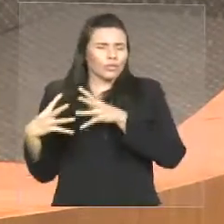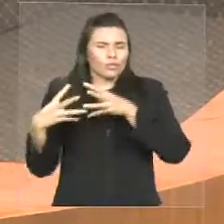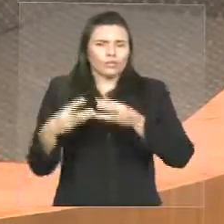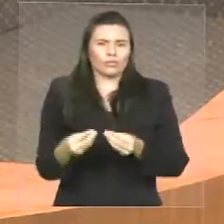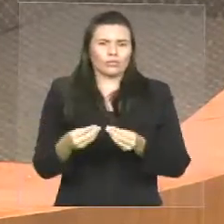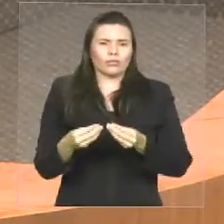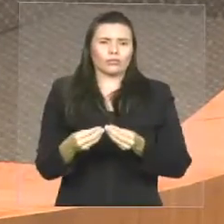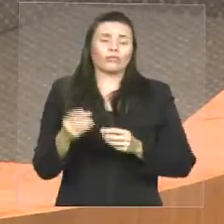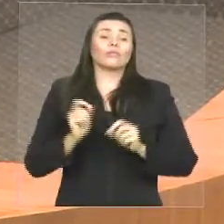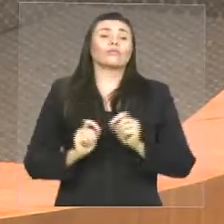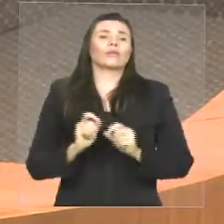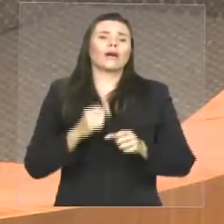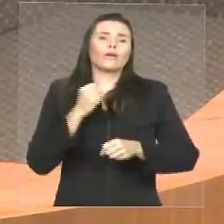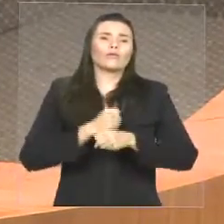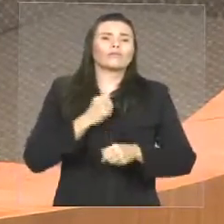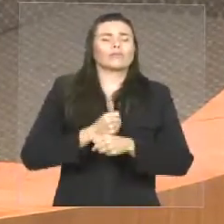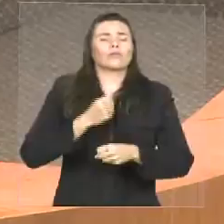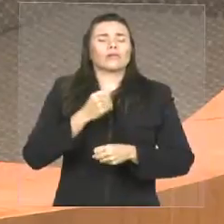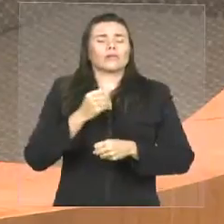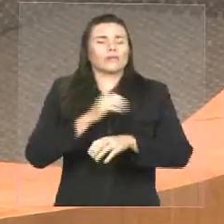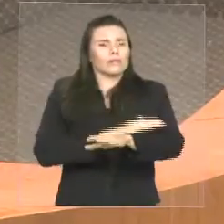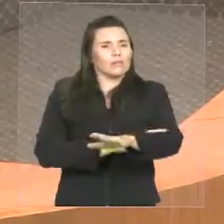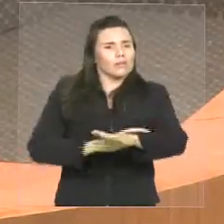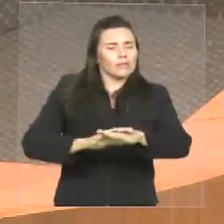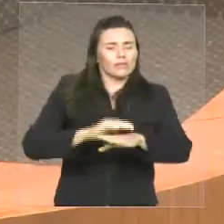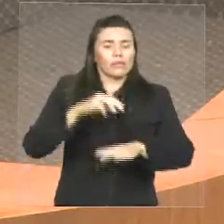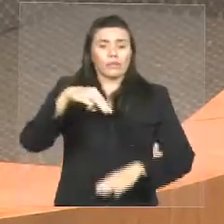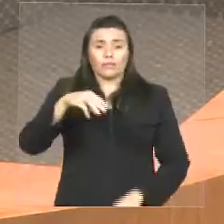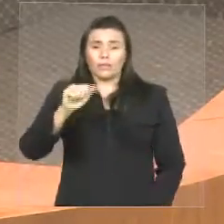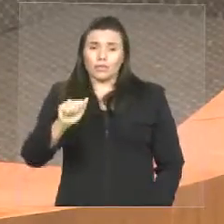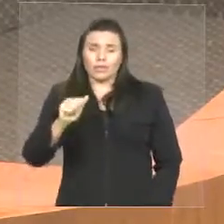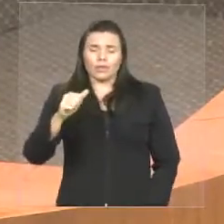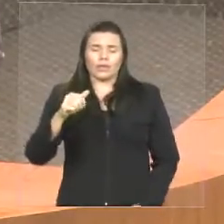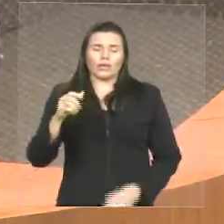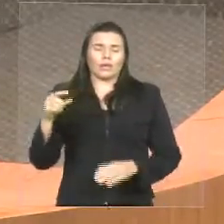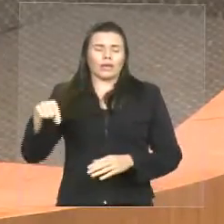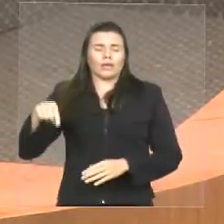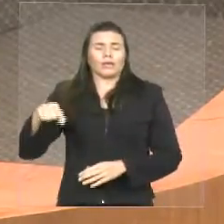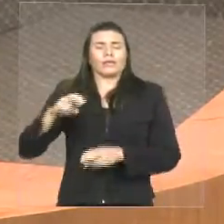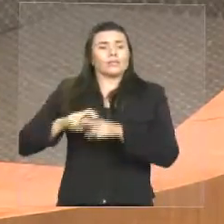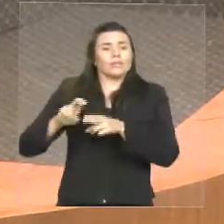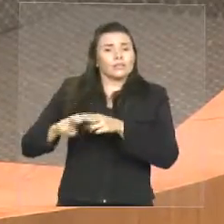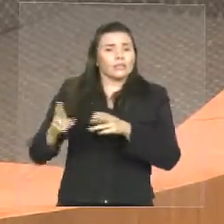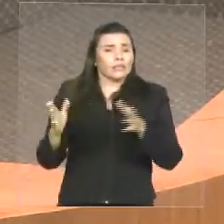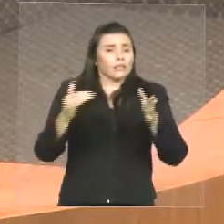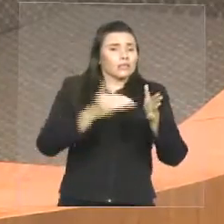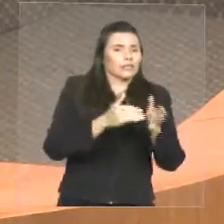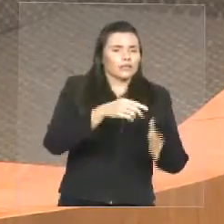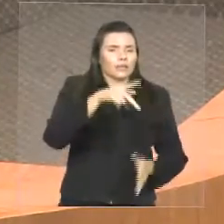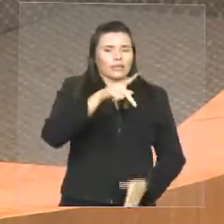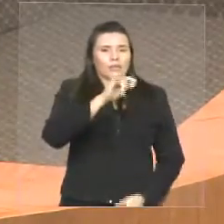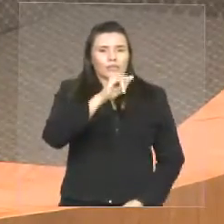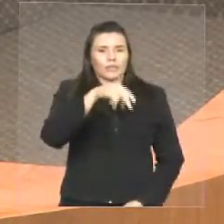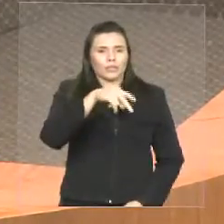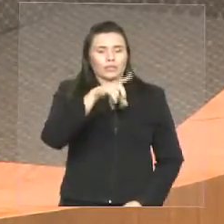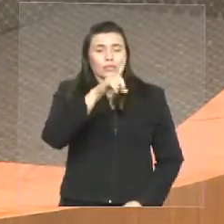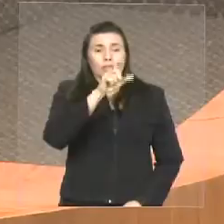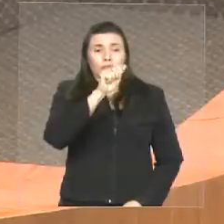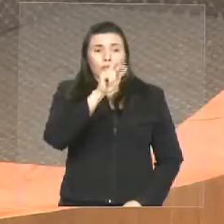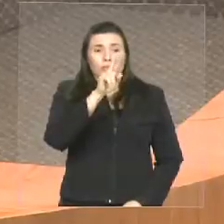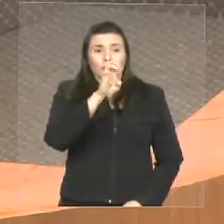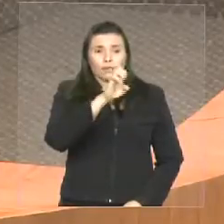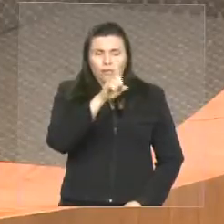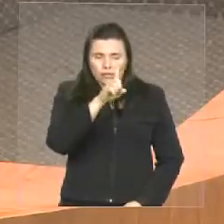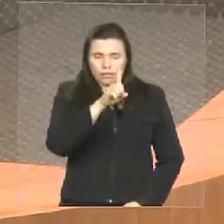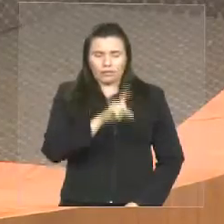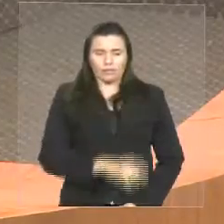a ampliação da MA Santinês-Pindaré. Aí sim, nós vamos ter o projeto completo, fazendo de Pindaré,